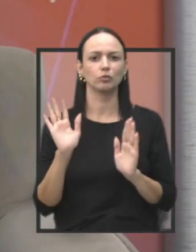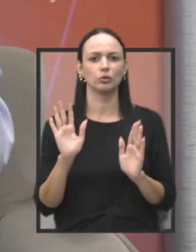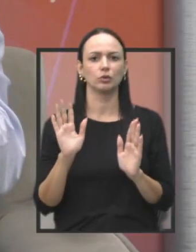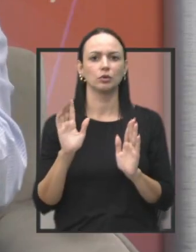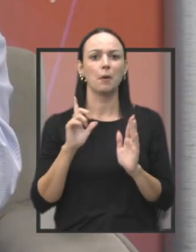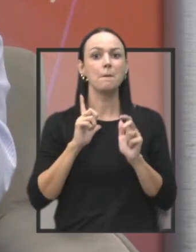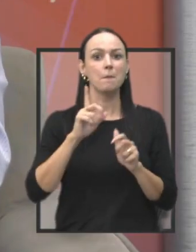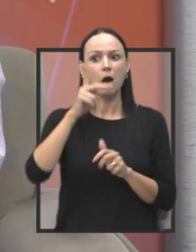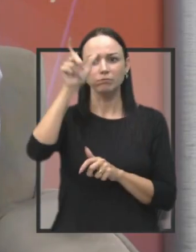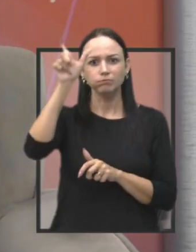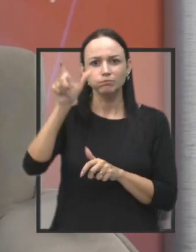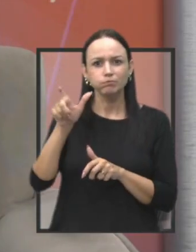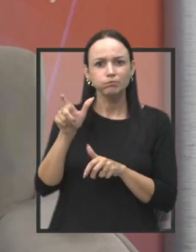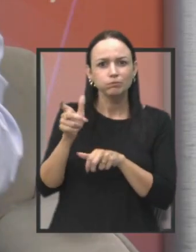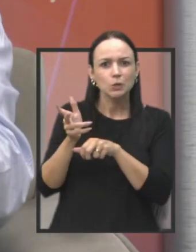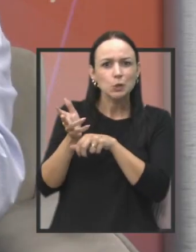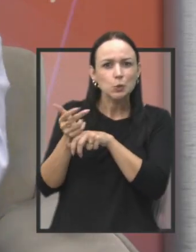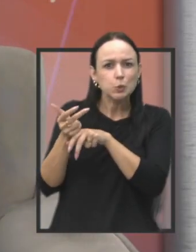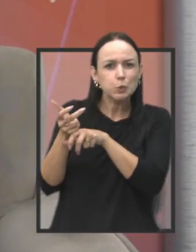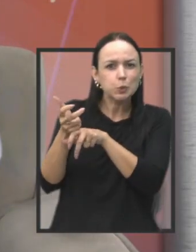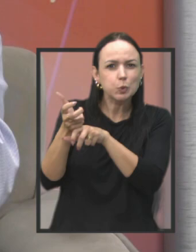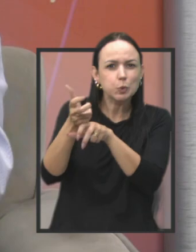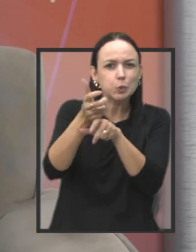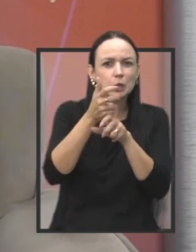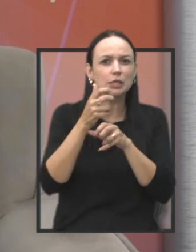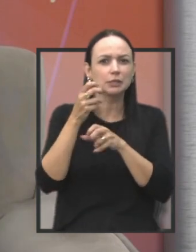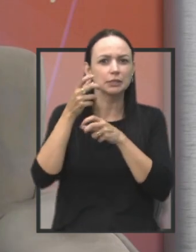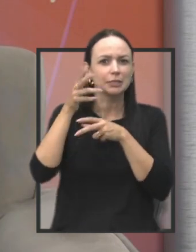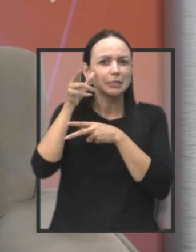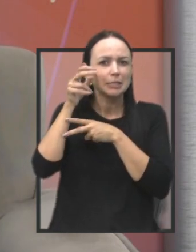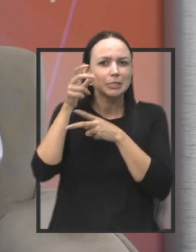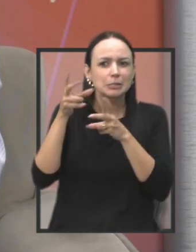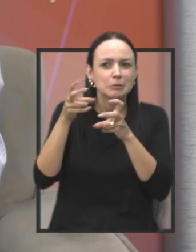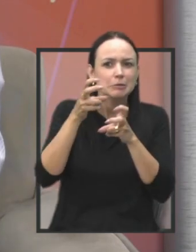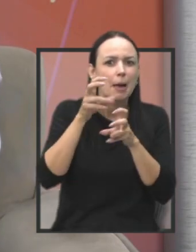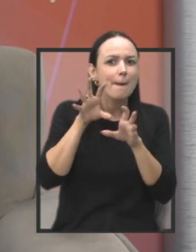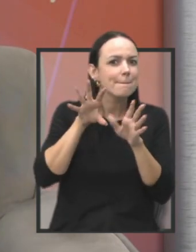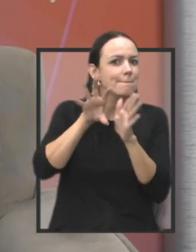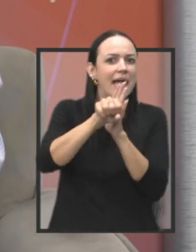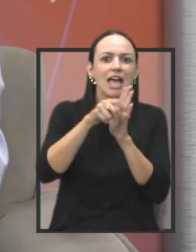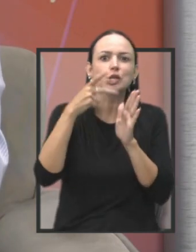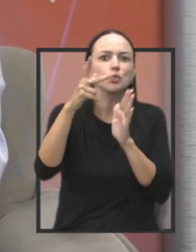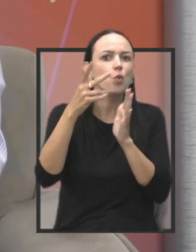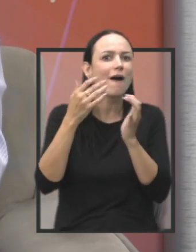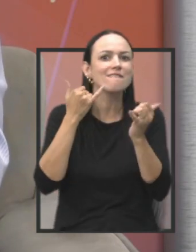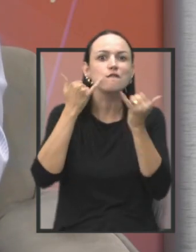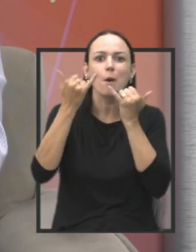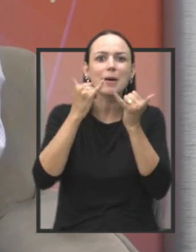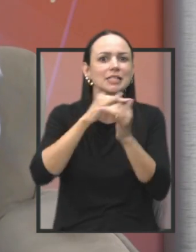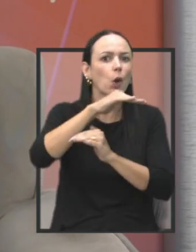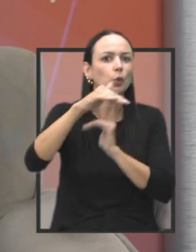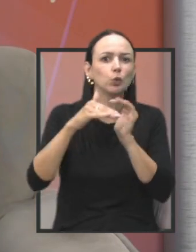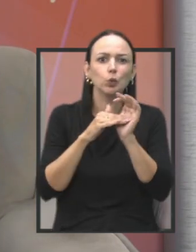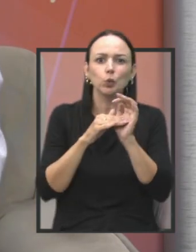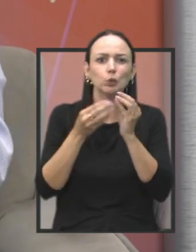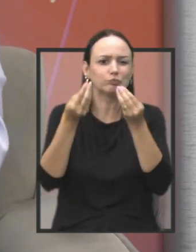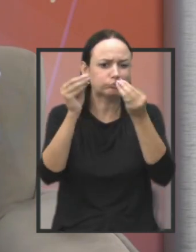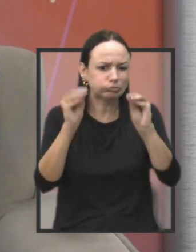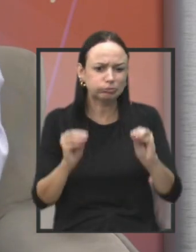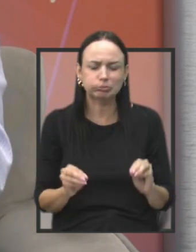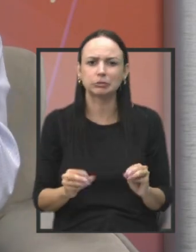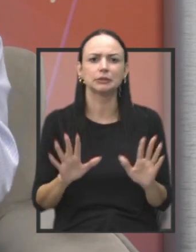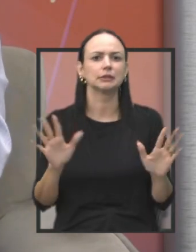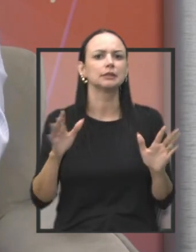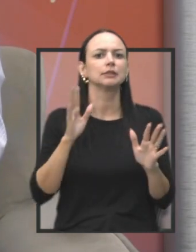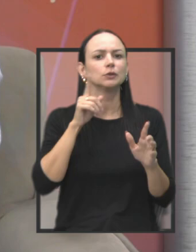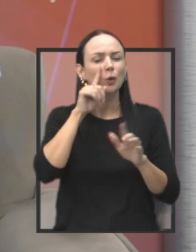um hacker aí querendo pegar toda a sua base de dados, senhas, etc. e desviar. Então, ter ligações no